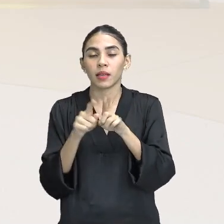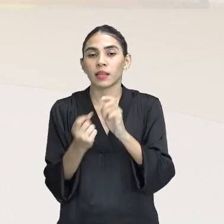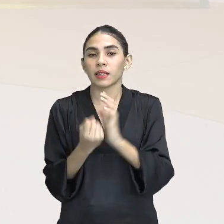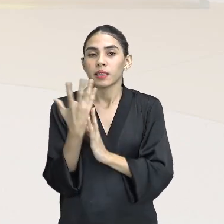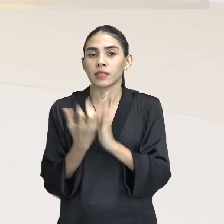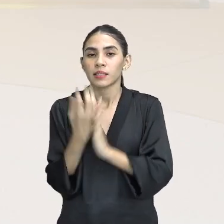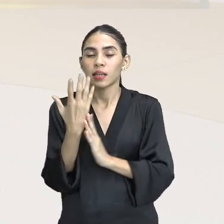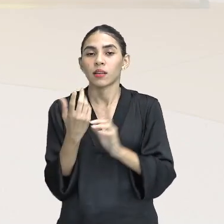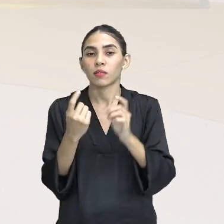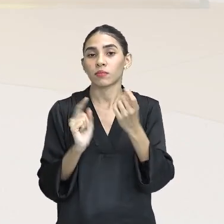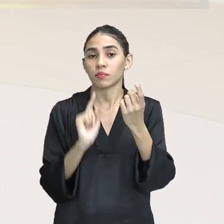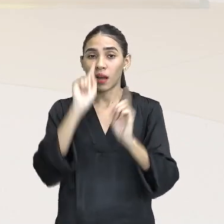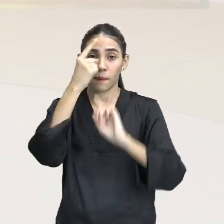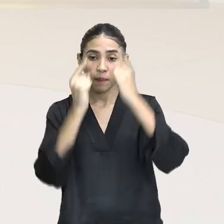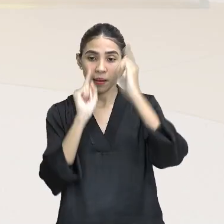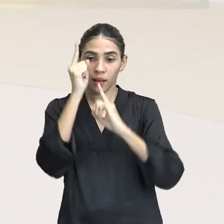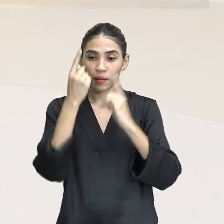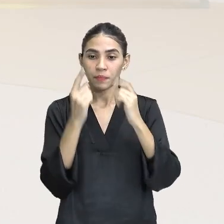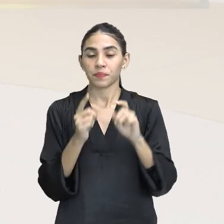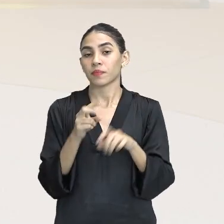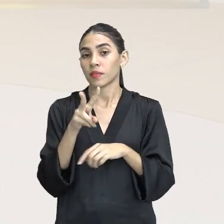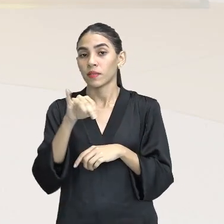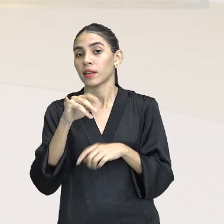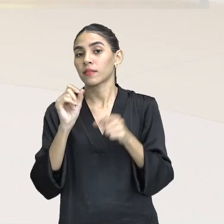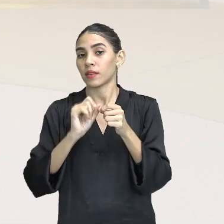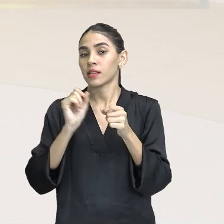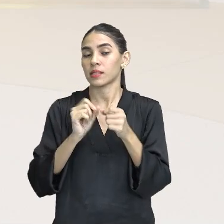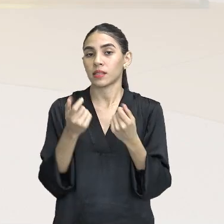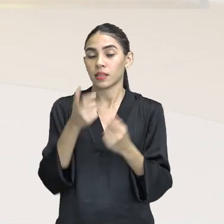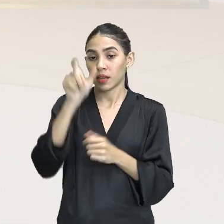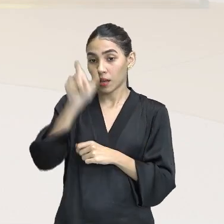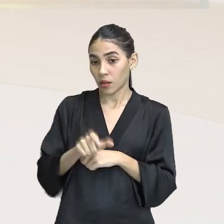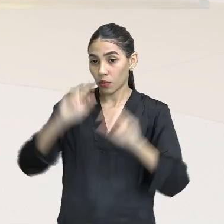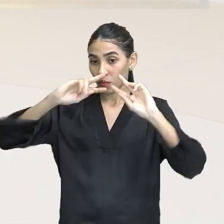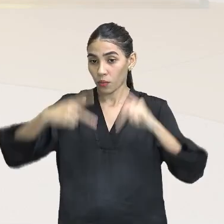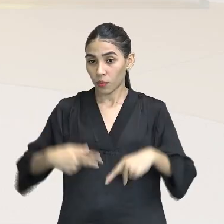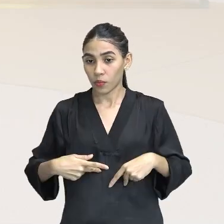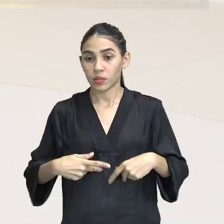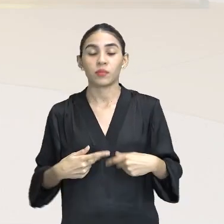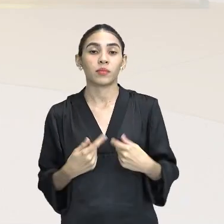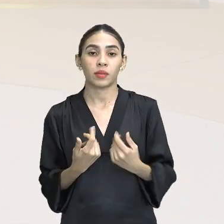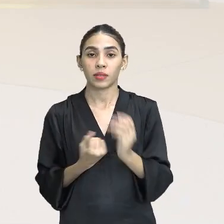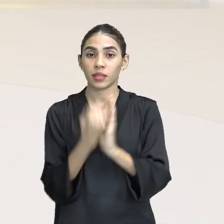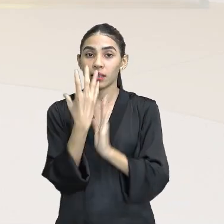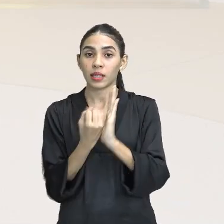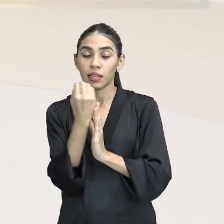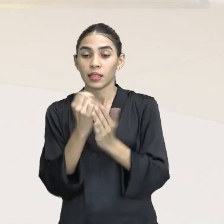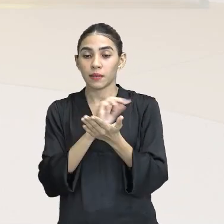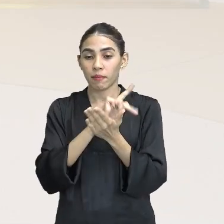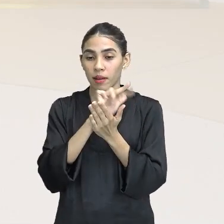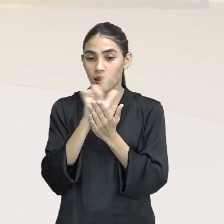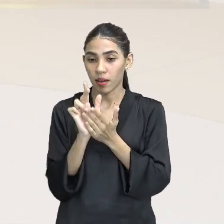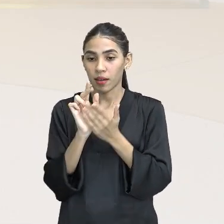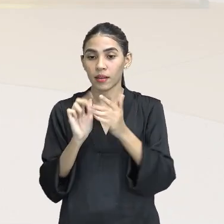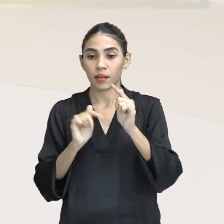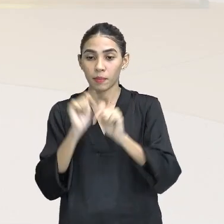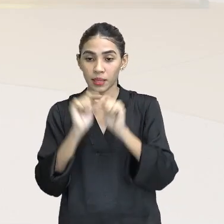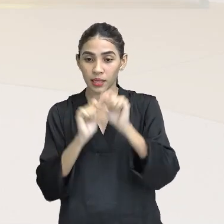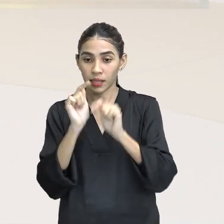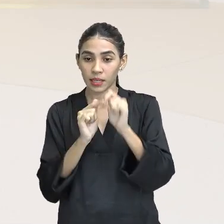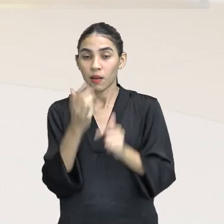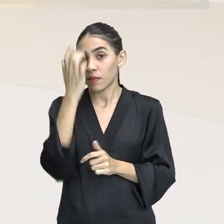criação, de inovação, vai fazer com que o homem ele crie essas ferramentas para facilitar o